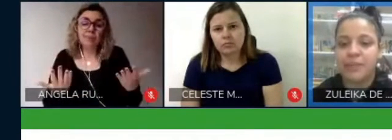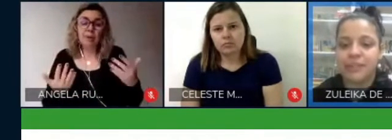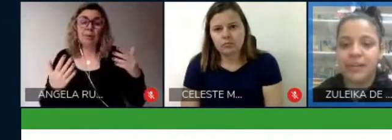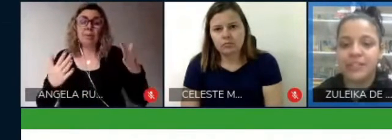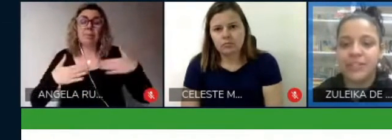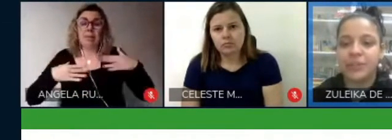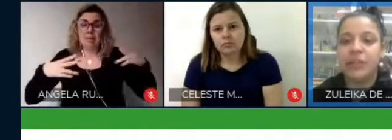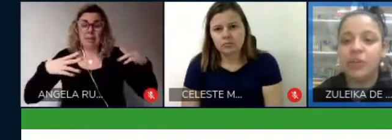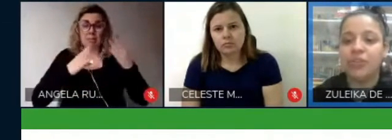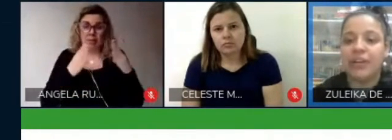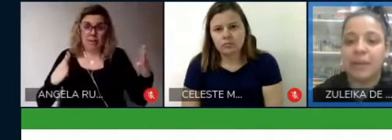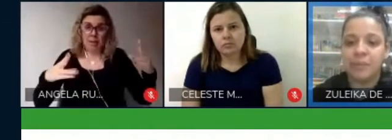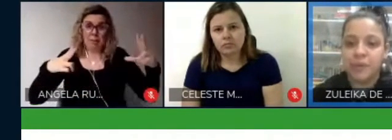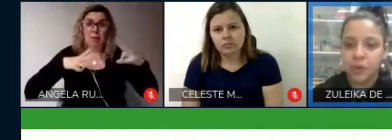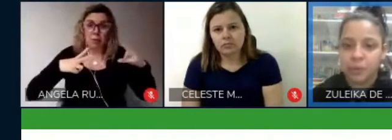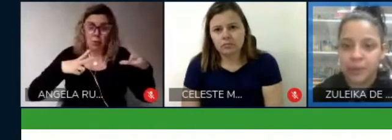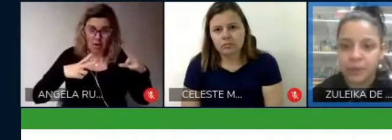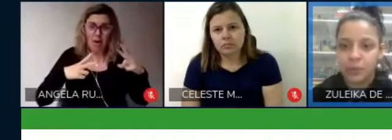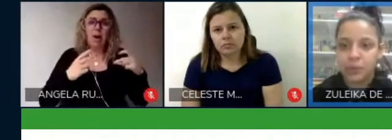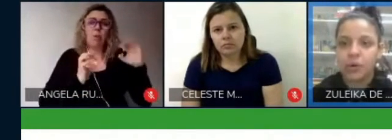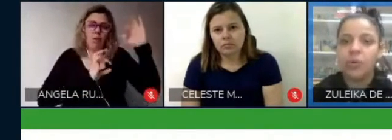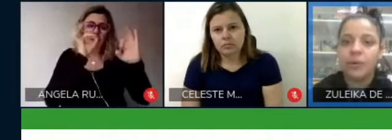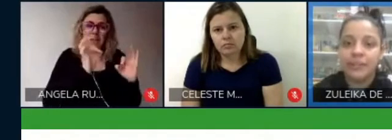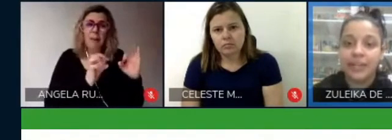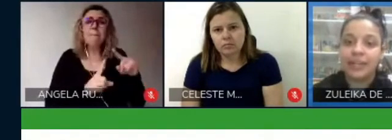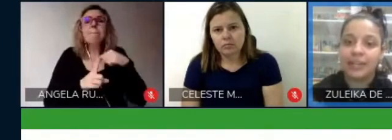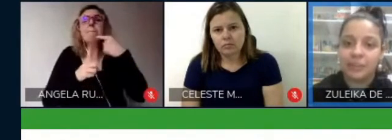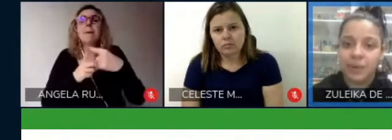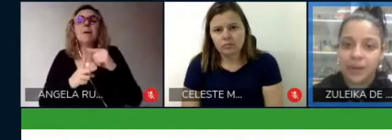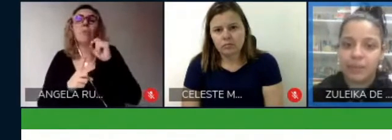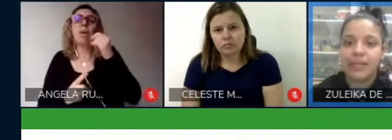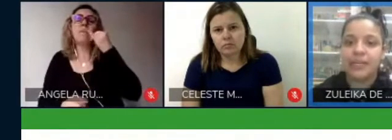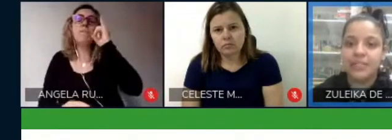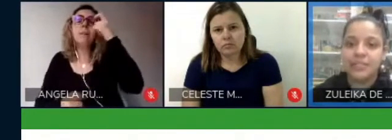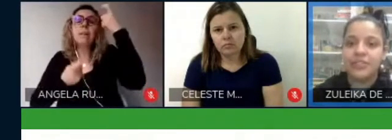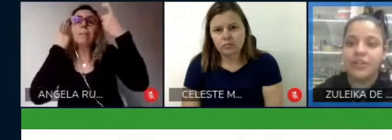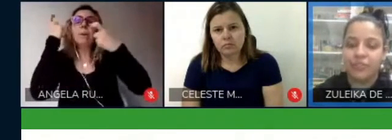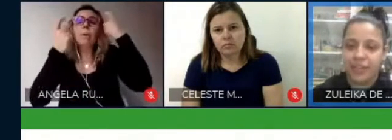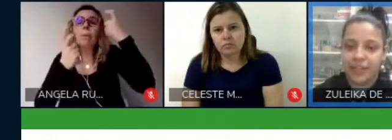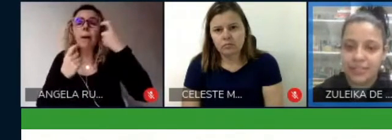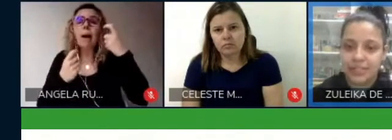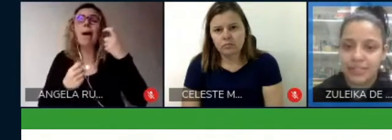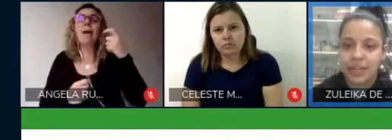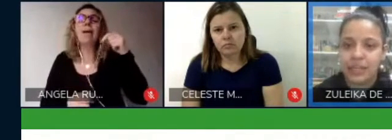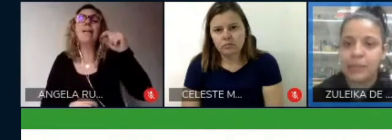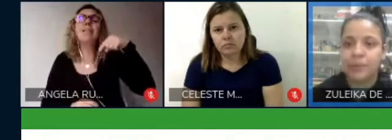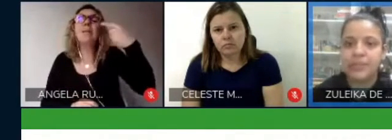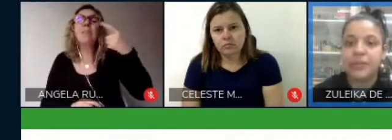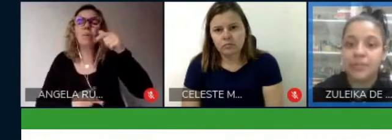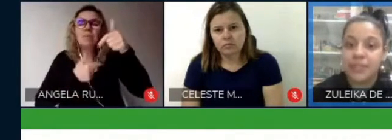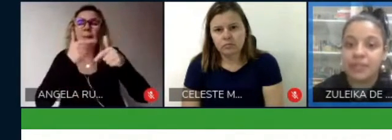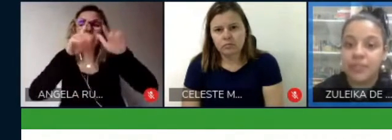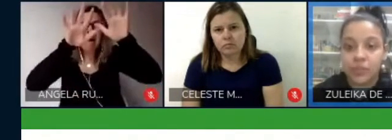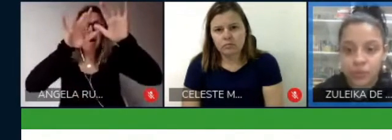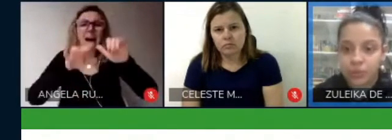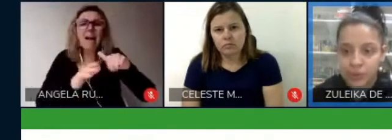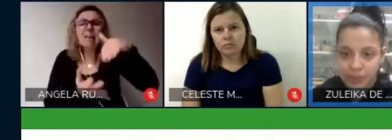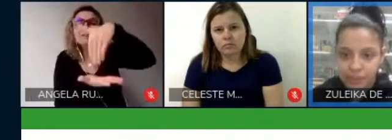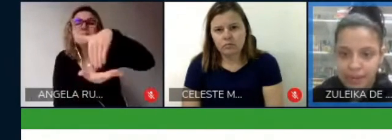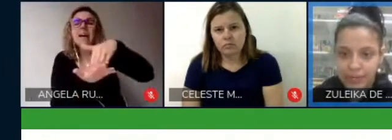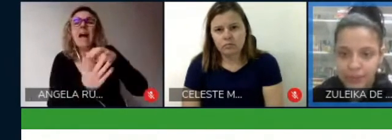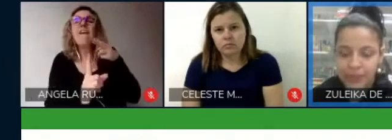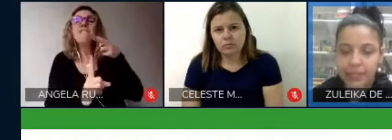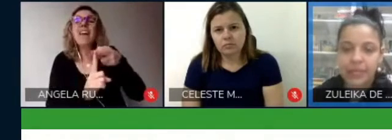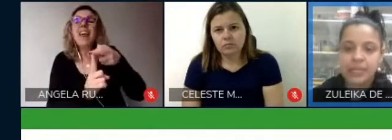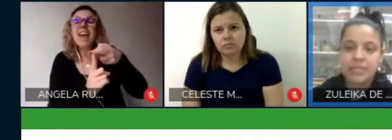é a possibilidade de eu não ficar me preocupando com ter que elaborar minha lista de referências depois que eu escrevi todo